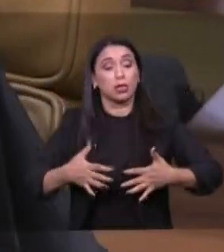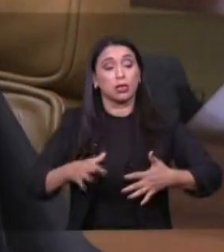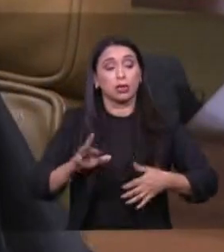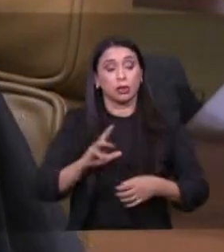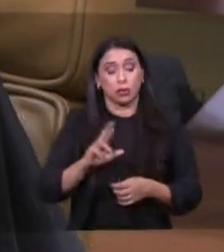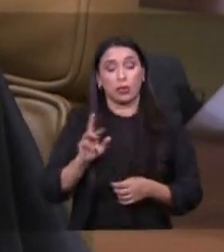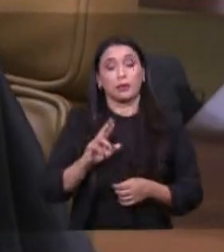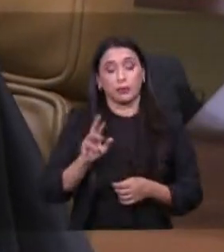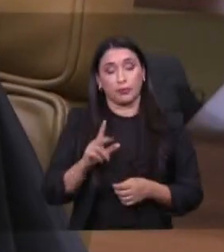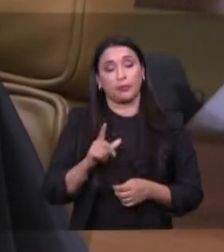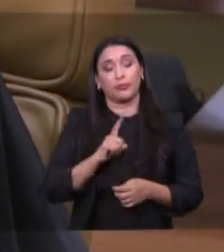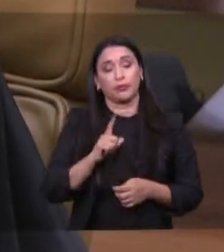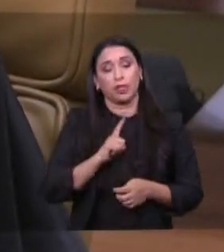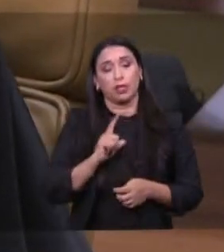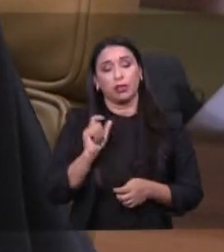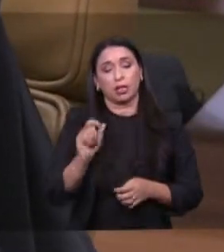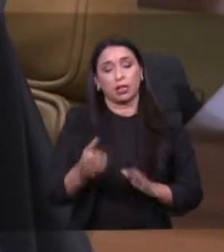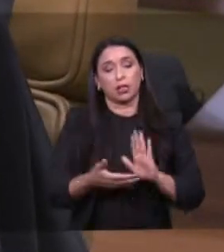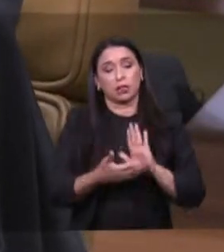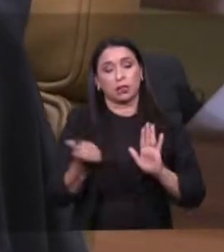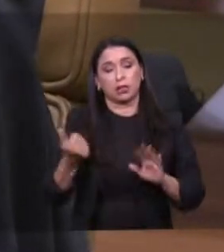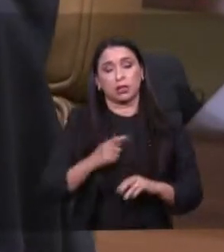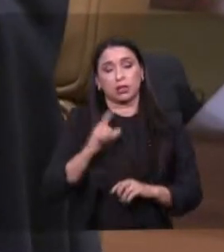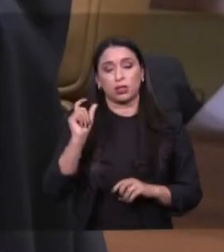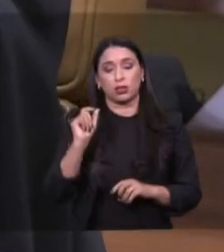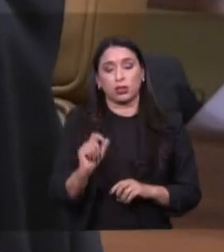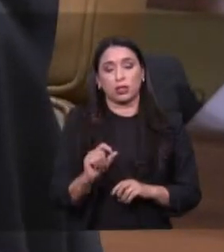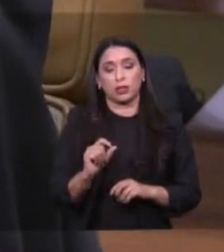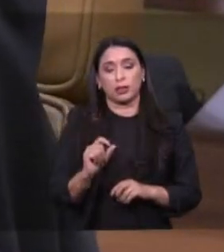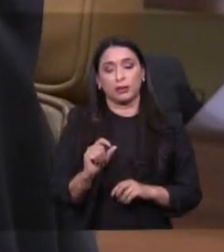está já afastado pela lei.